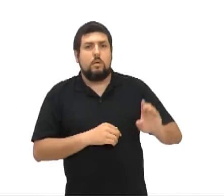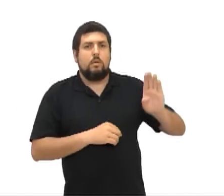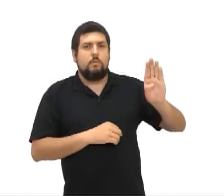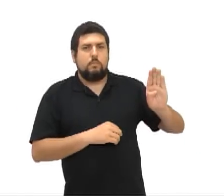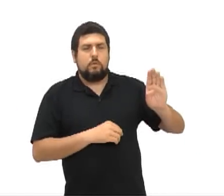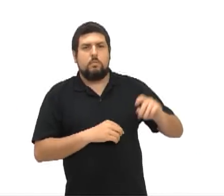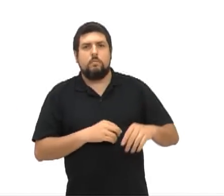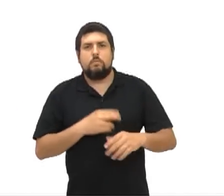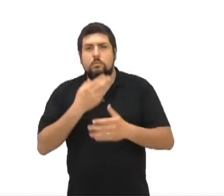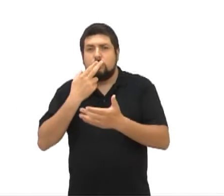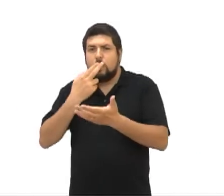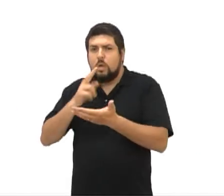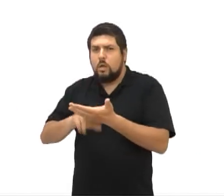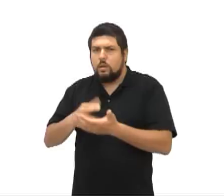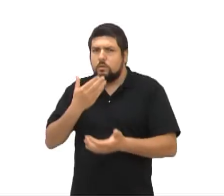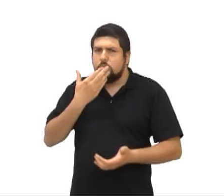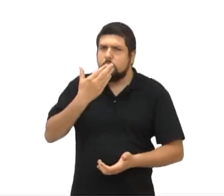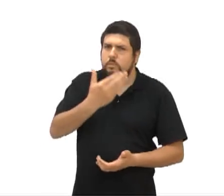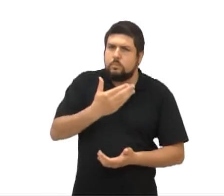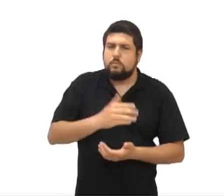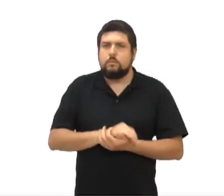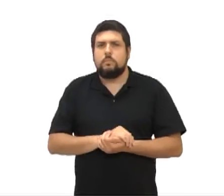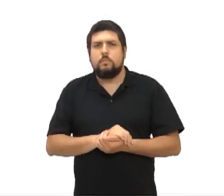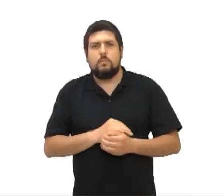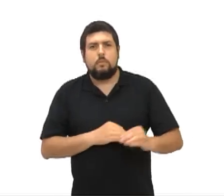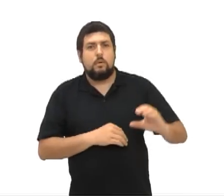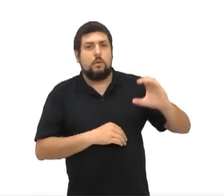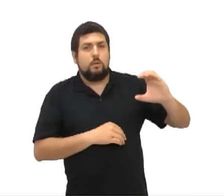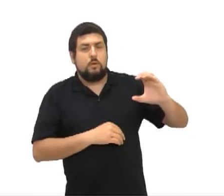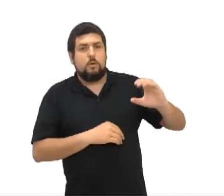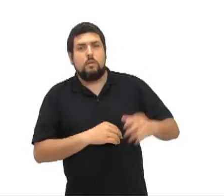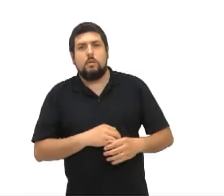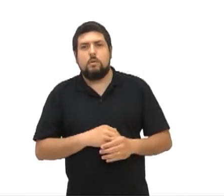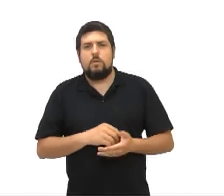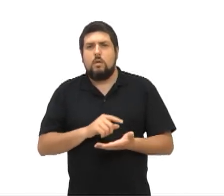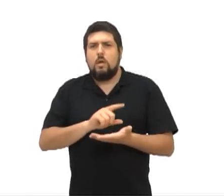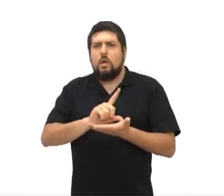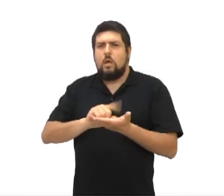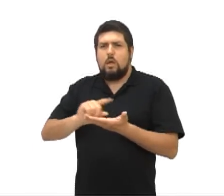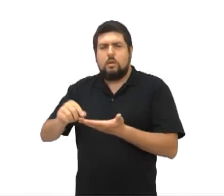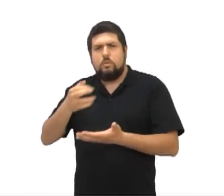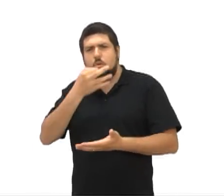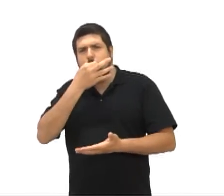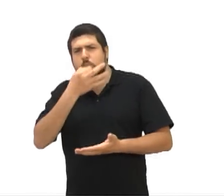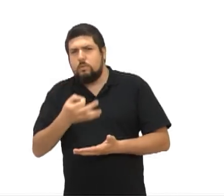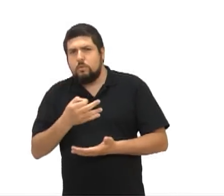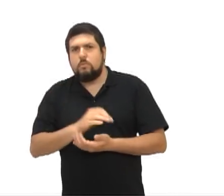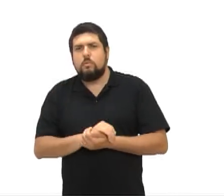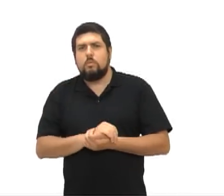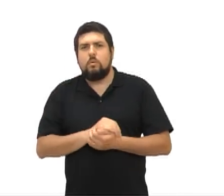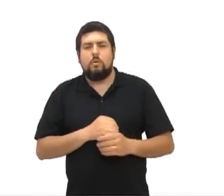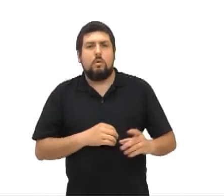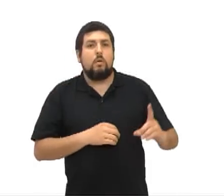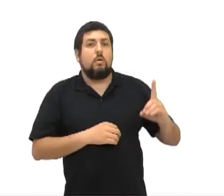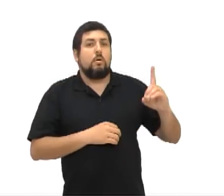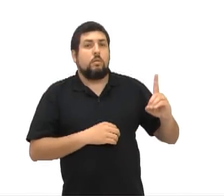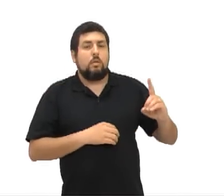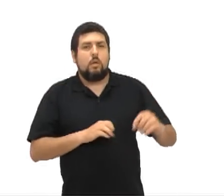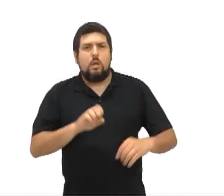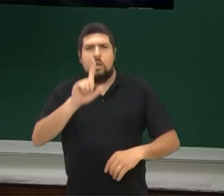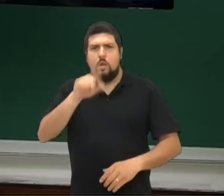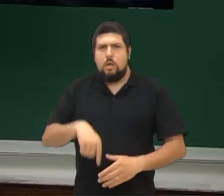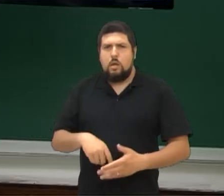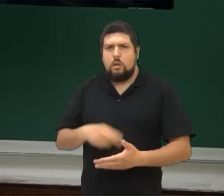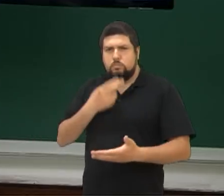uma carta de solicitação? C. É um artigo de opinião? Ou D. É uma nota de